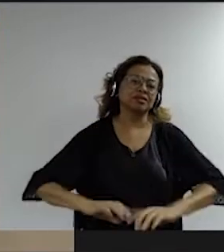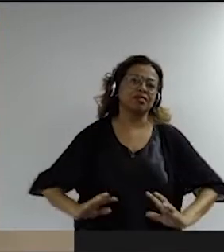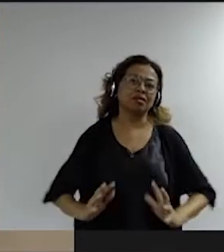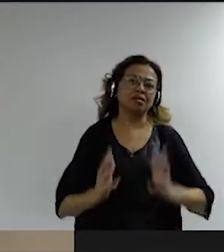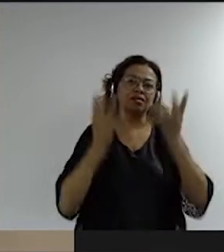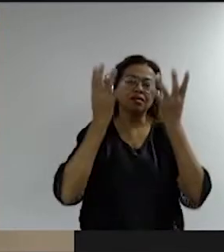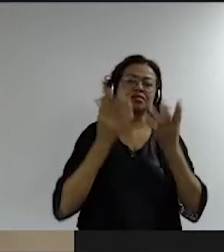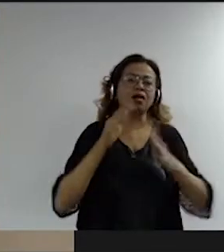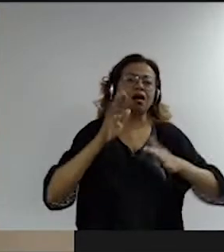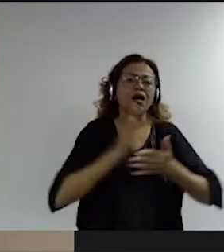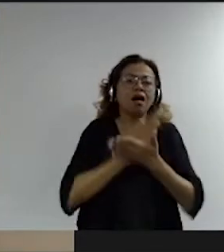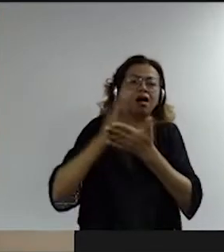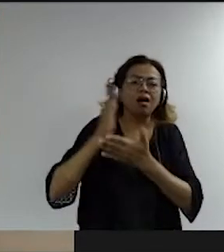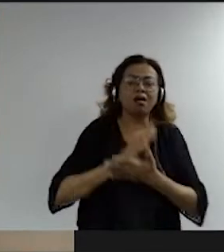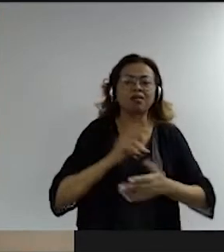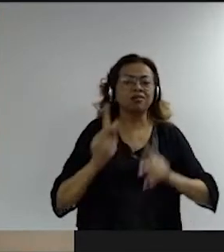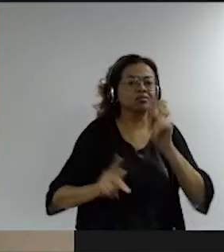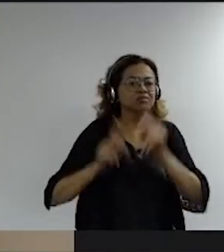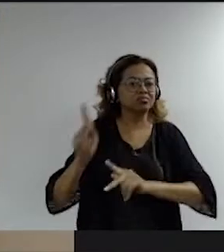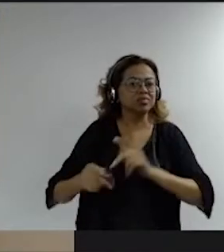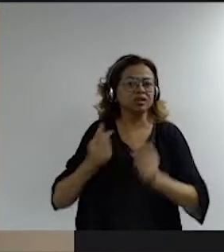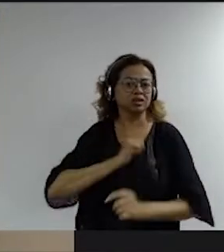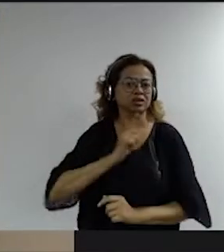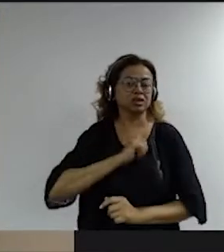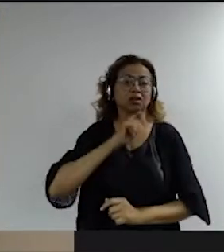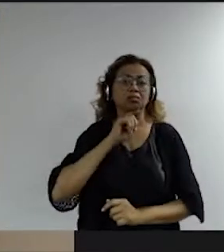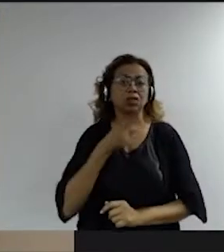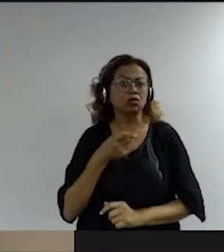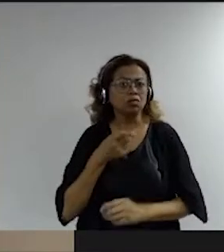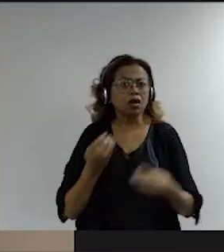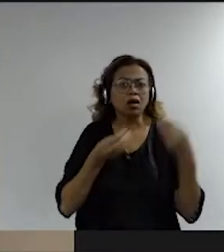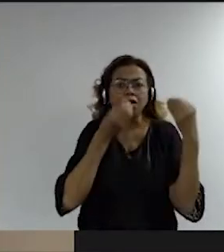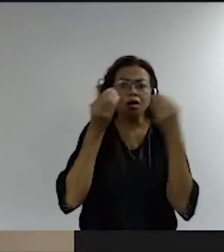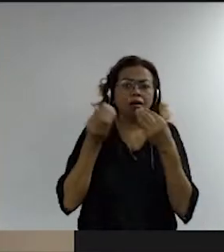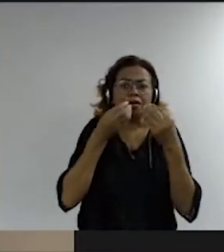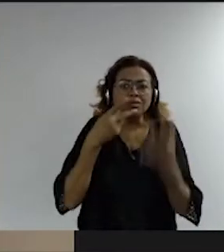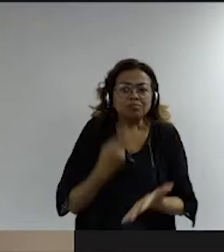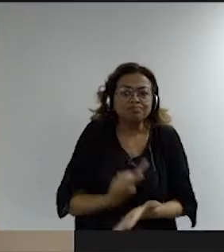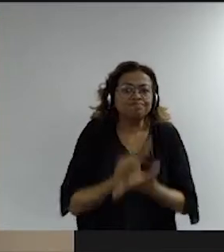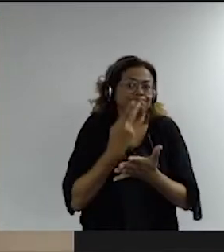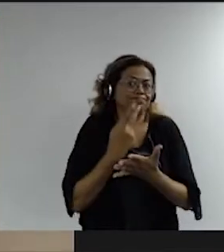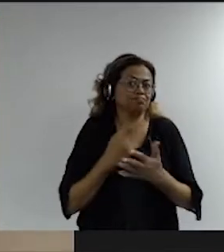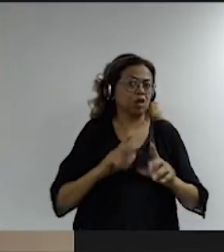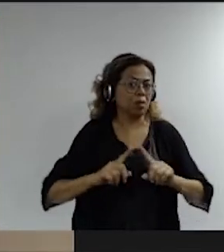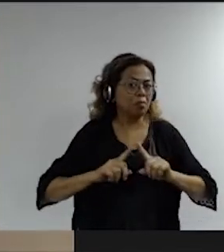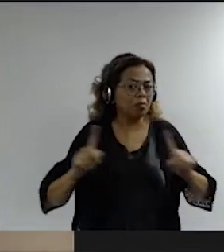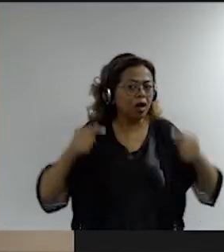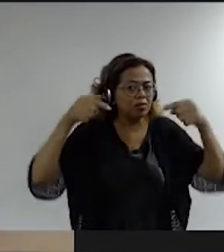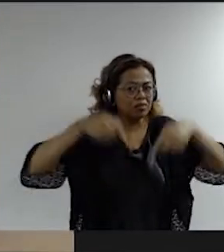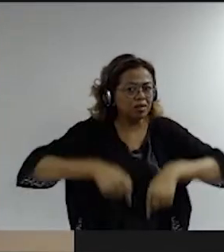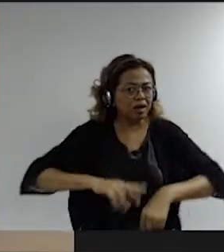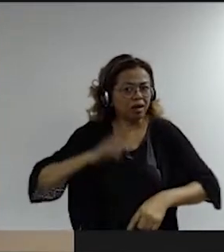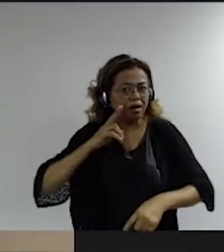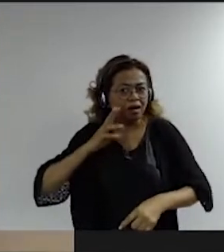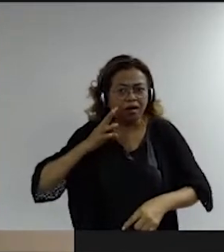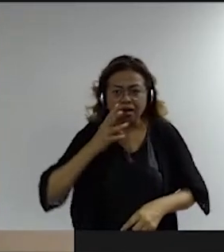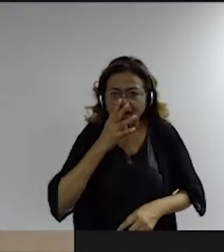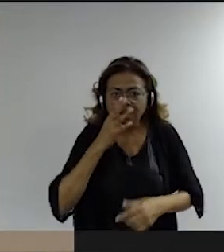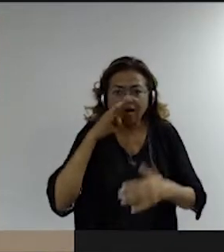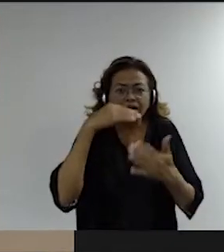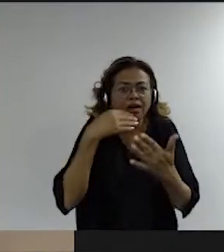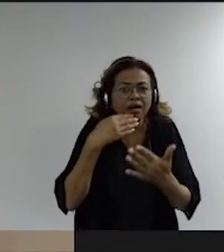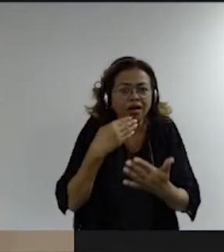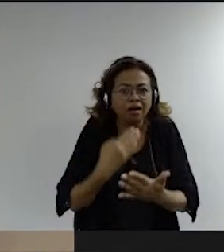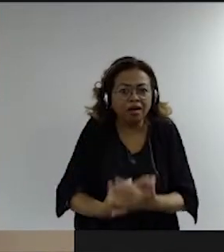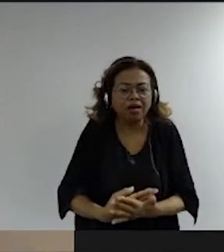tinham dúvidas sobre a possibilidade e que se transformou numa nova realidade da qual nós não vamos ter